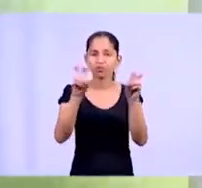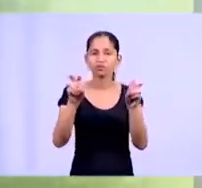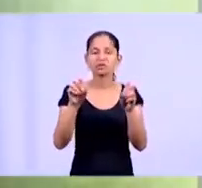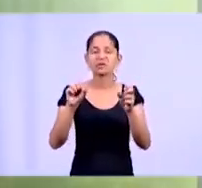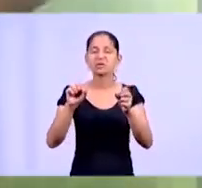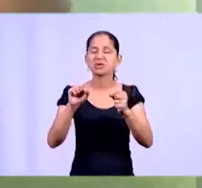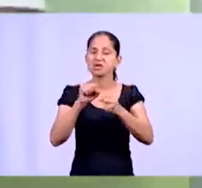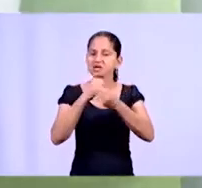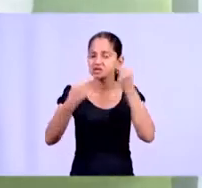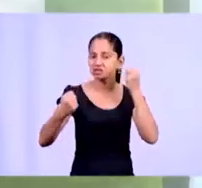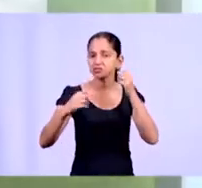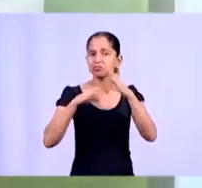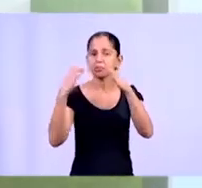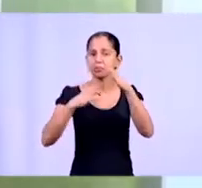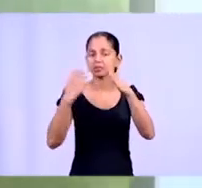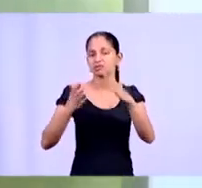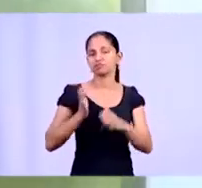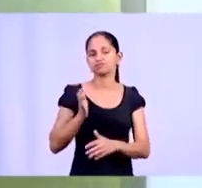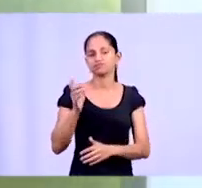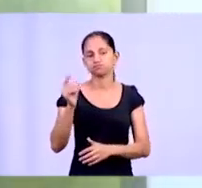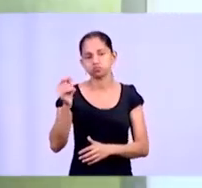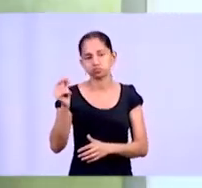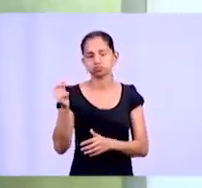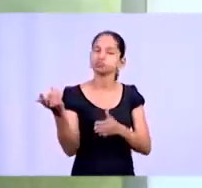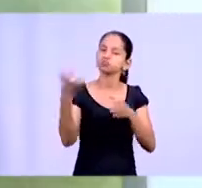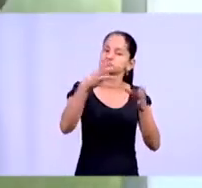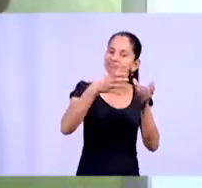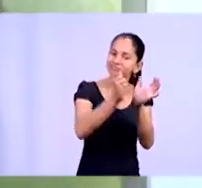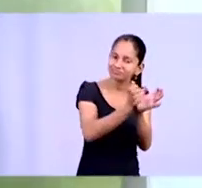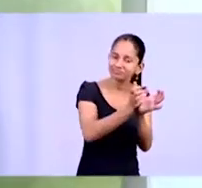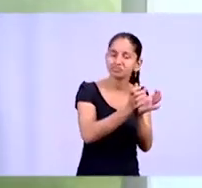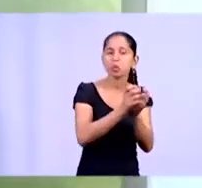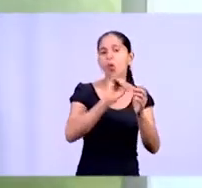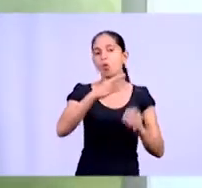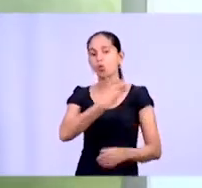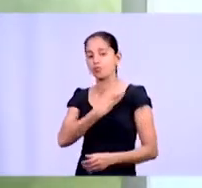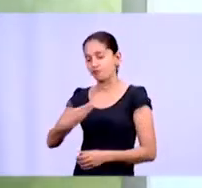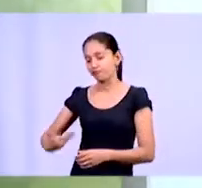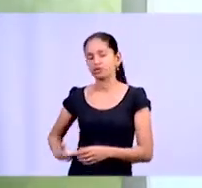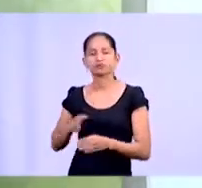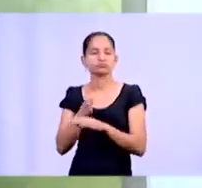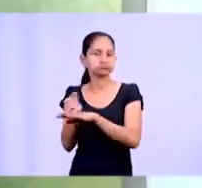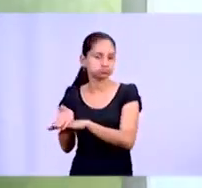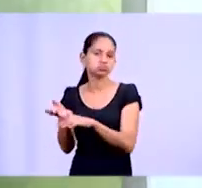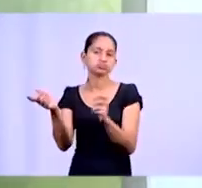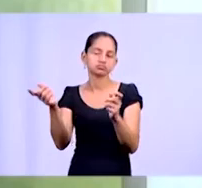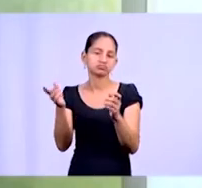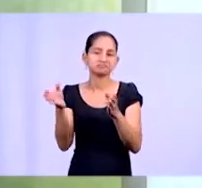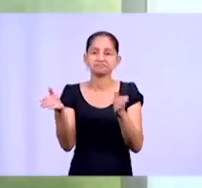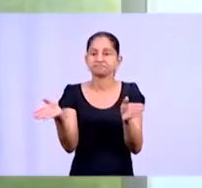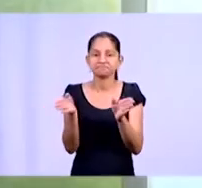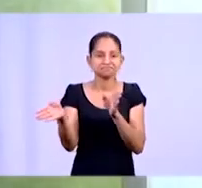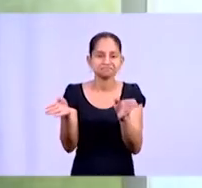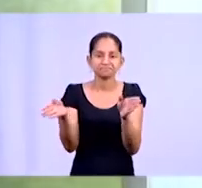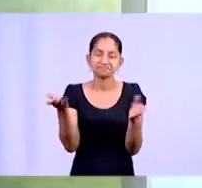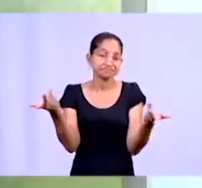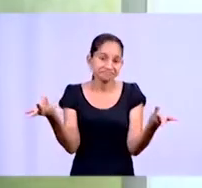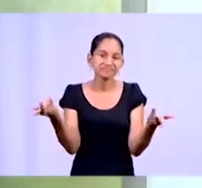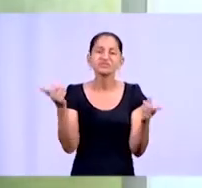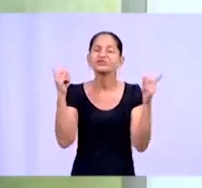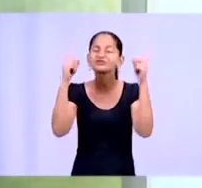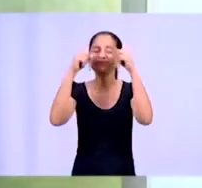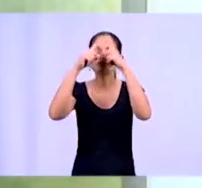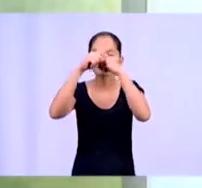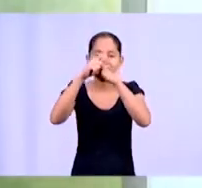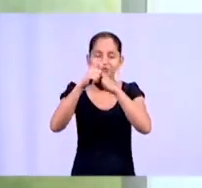grande empresa, você tinha que trabalhar no governo, era uma coisa assim,